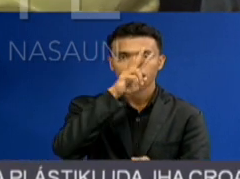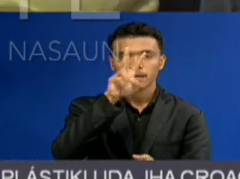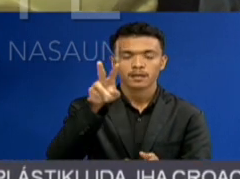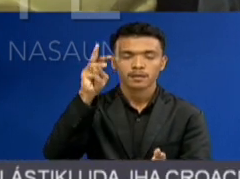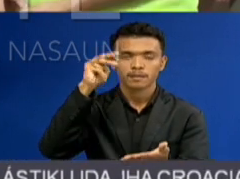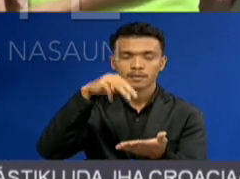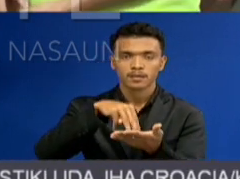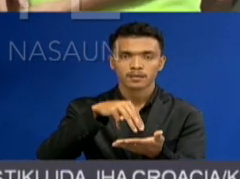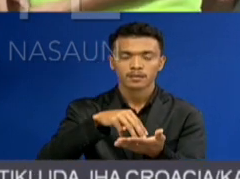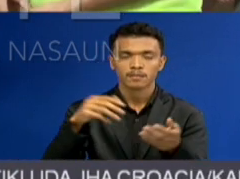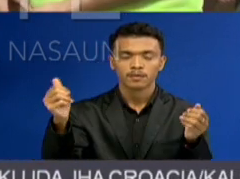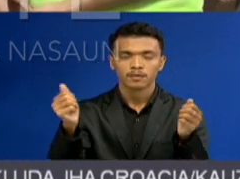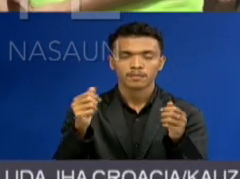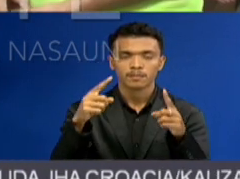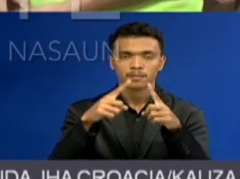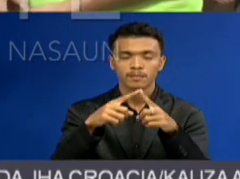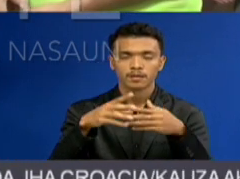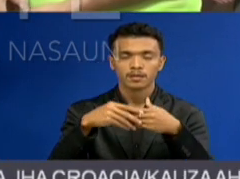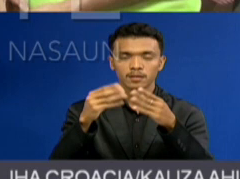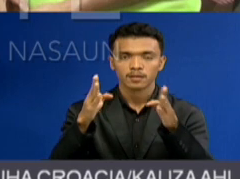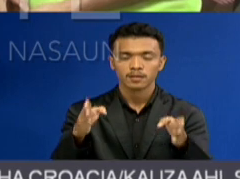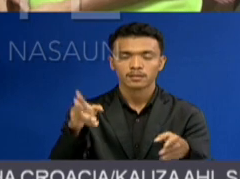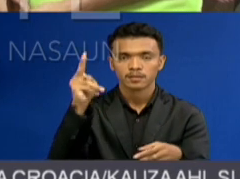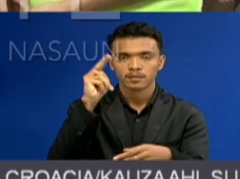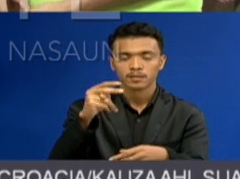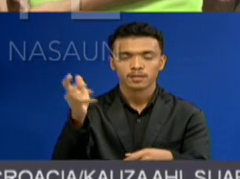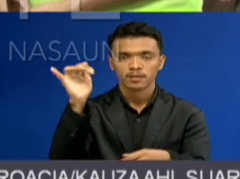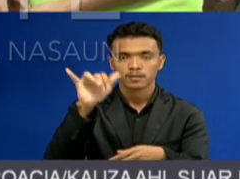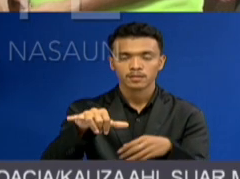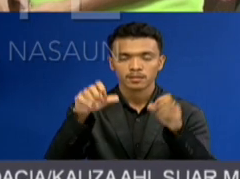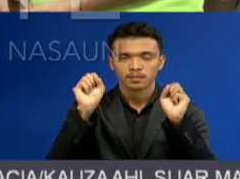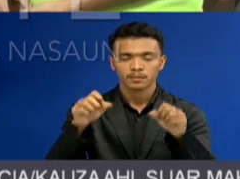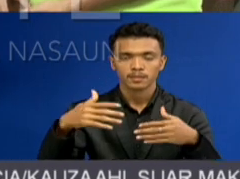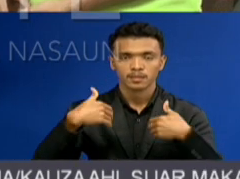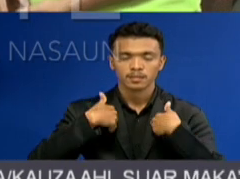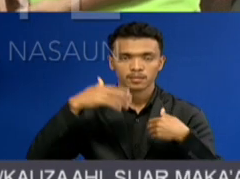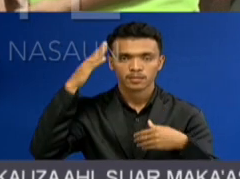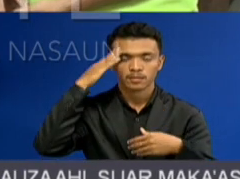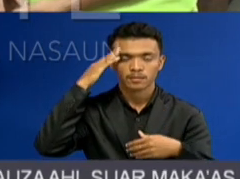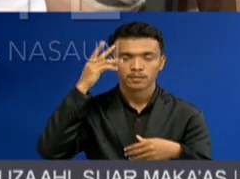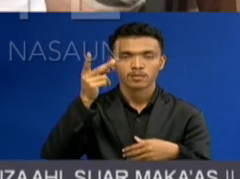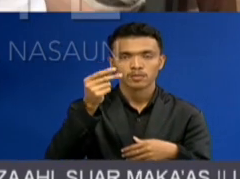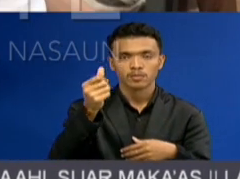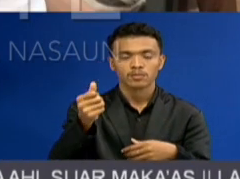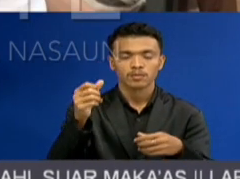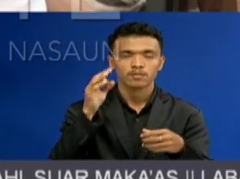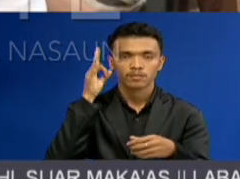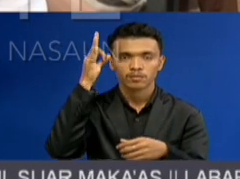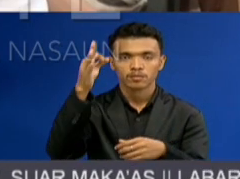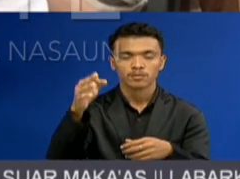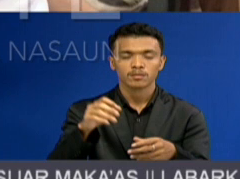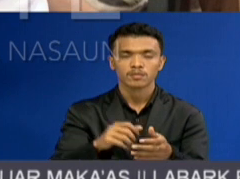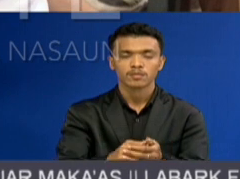be maka relevante ba iha liderança ninia atune sira bele iha conhecimento ne be mak nato atunya bemberua sira